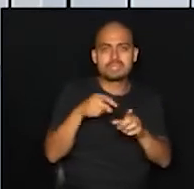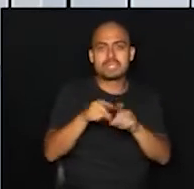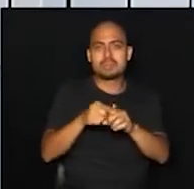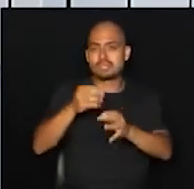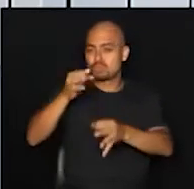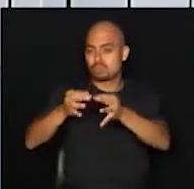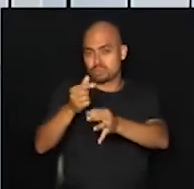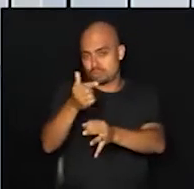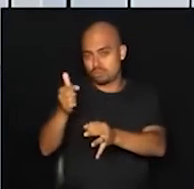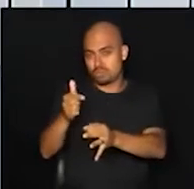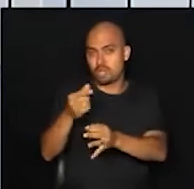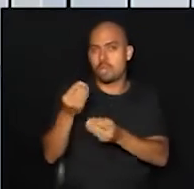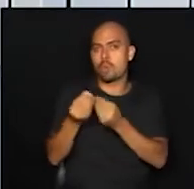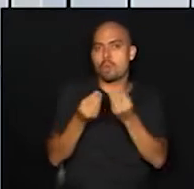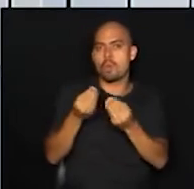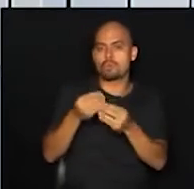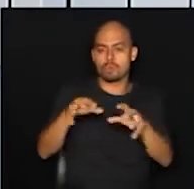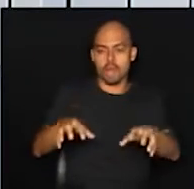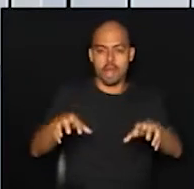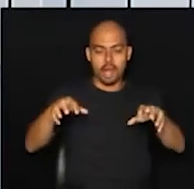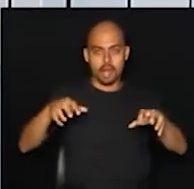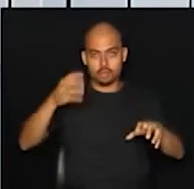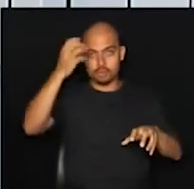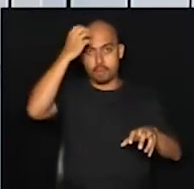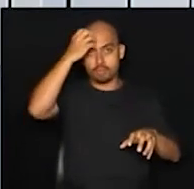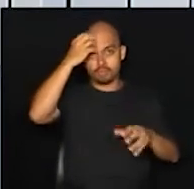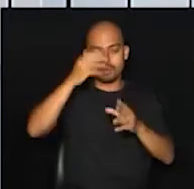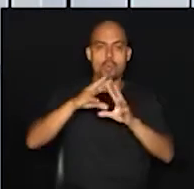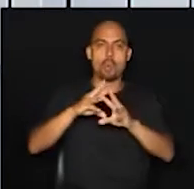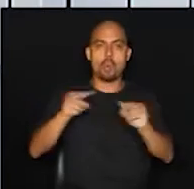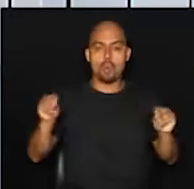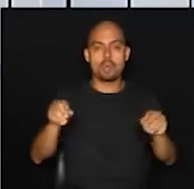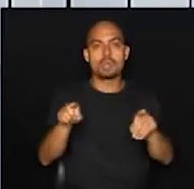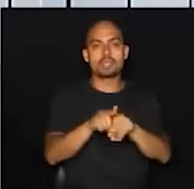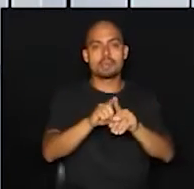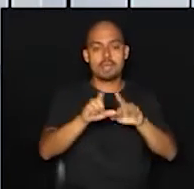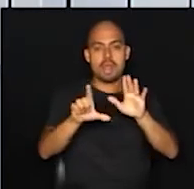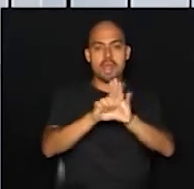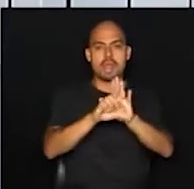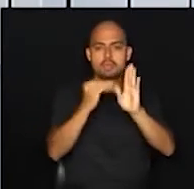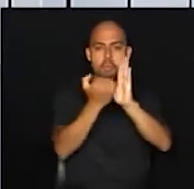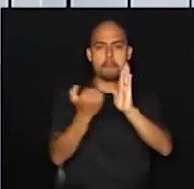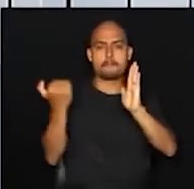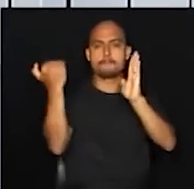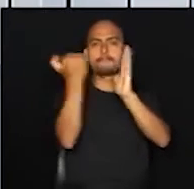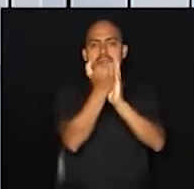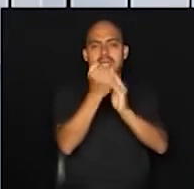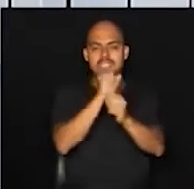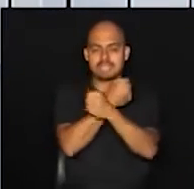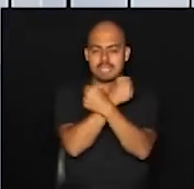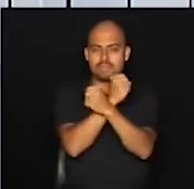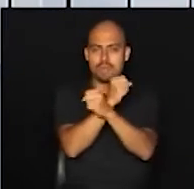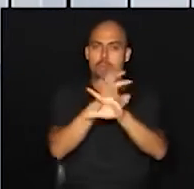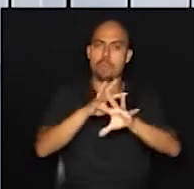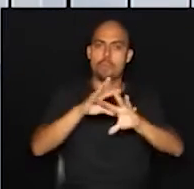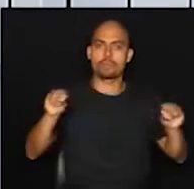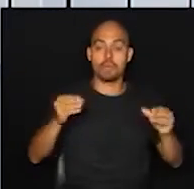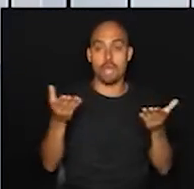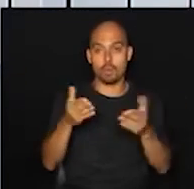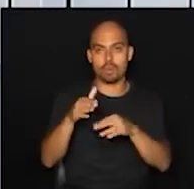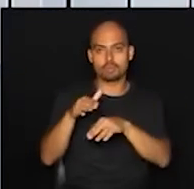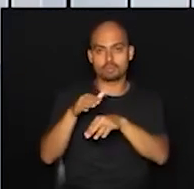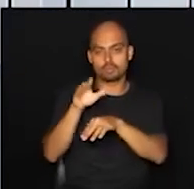injustiças, fim da monarquia, Lei Áurea, que aboliu a escravatura. Bom, eu converso agora com o Bruno Antunes